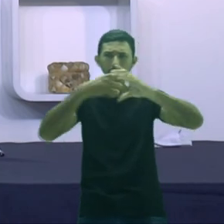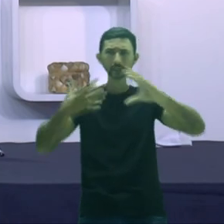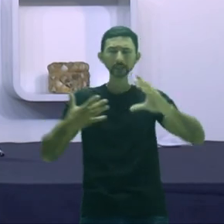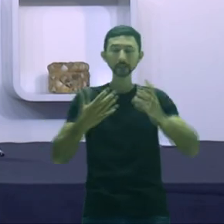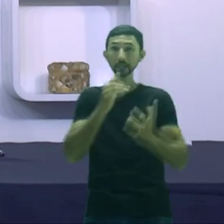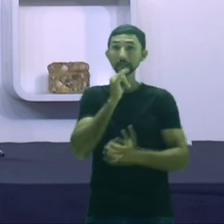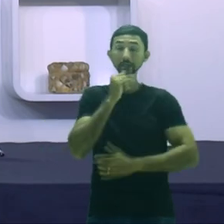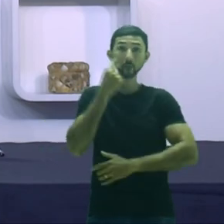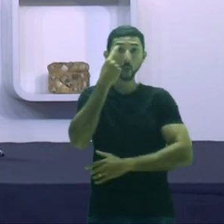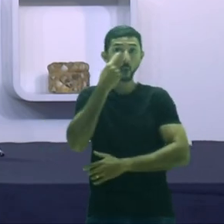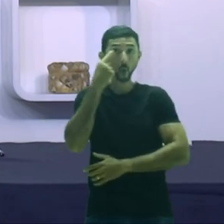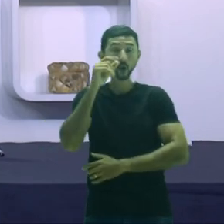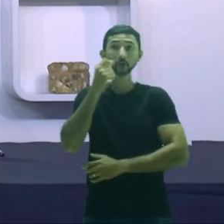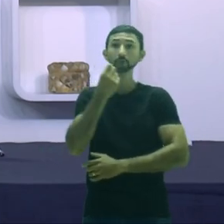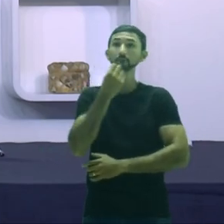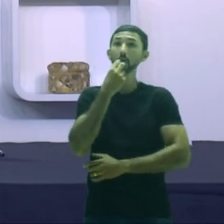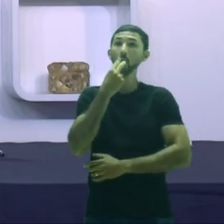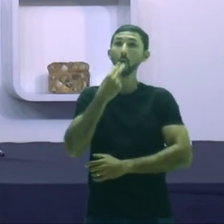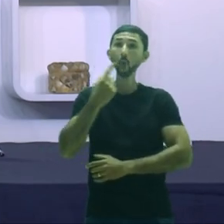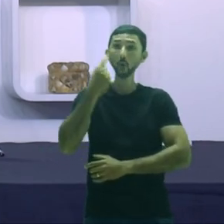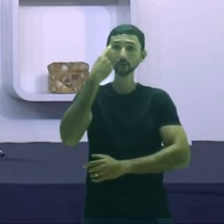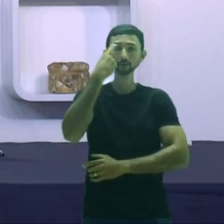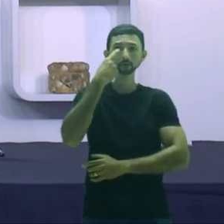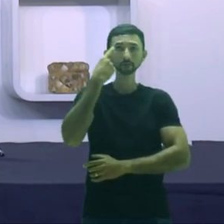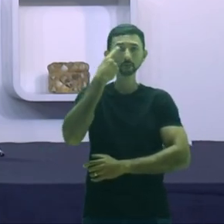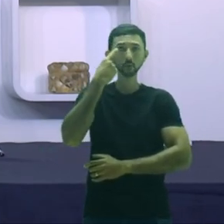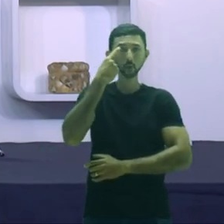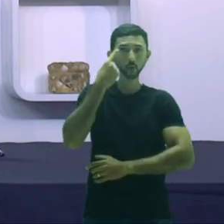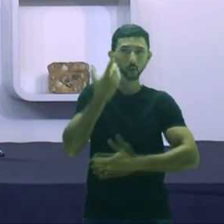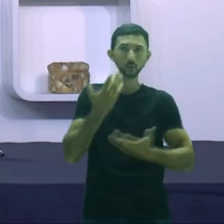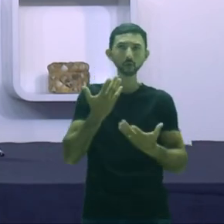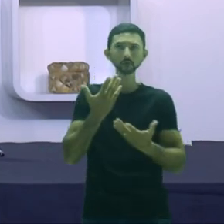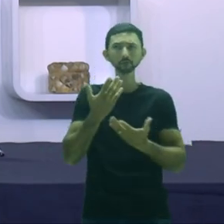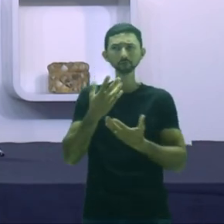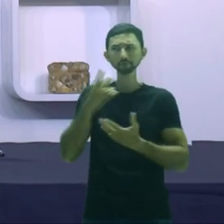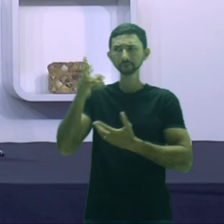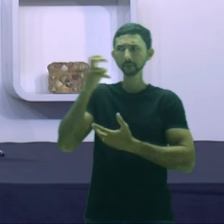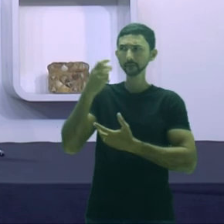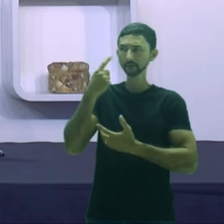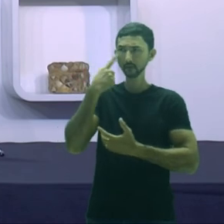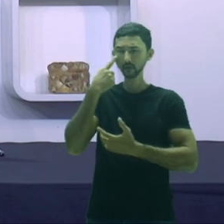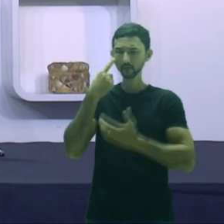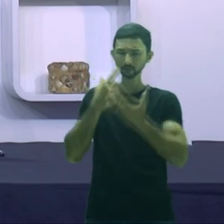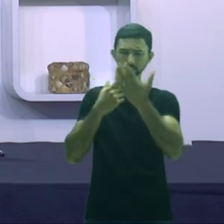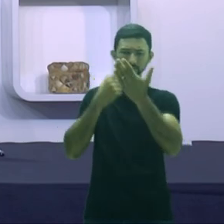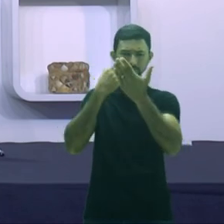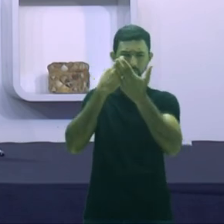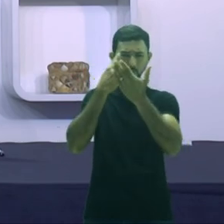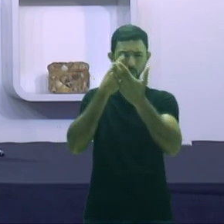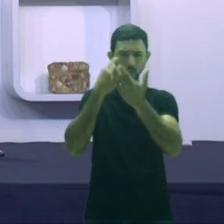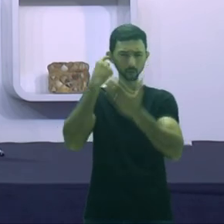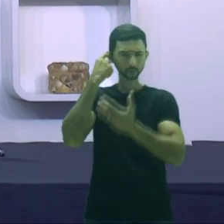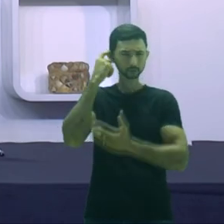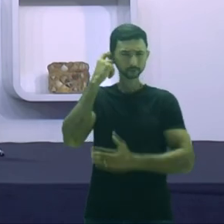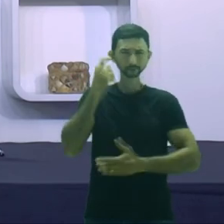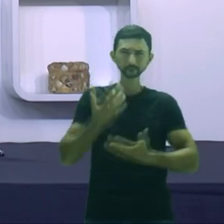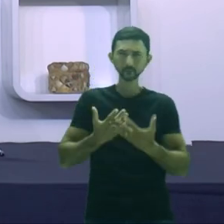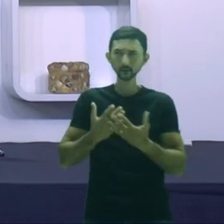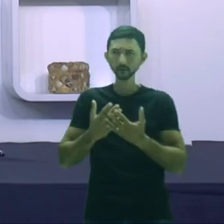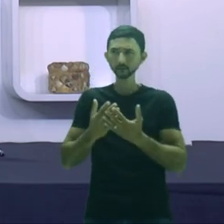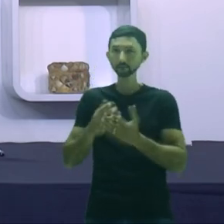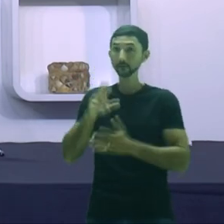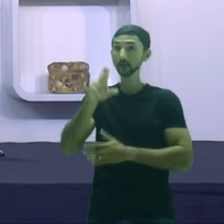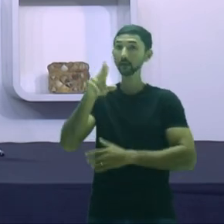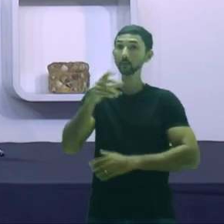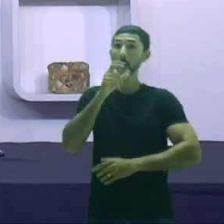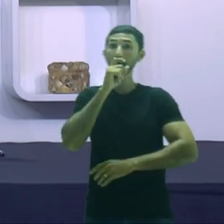dos olhos. É, você, de repente, pode analisar a cor dos olhos que você tem, se é compatível com o que os seus pais